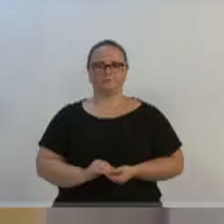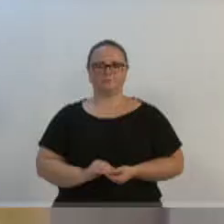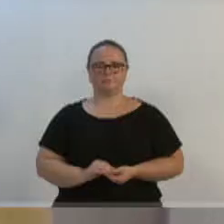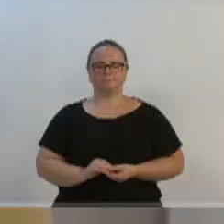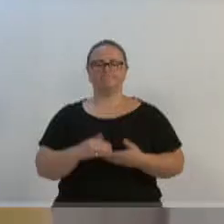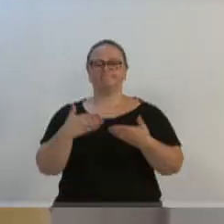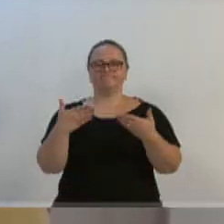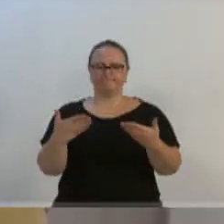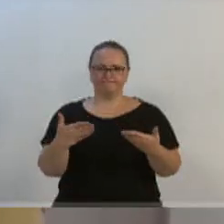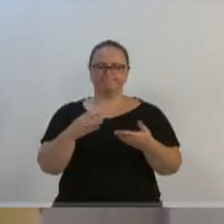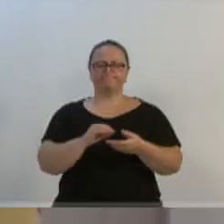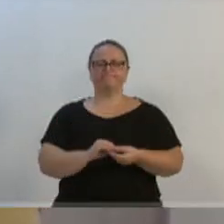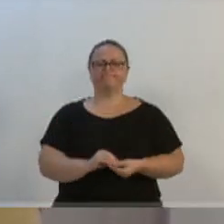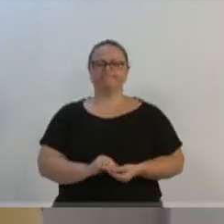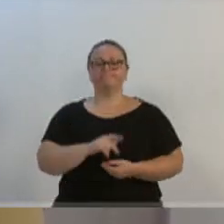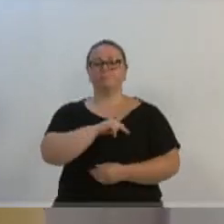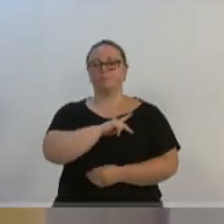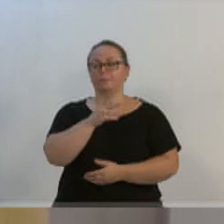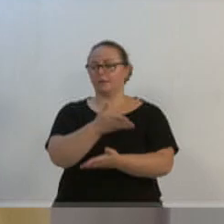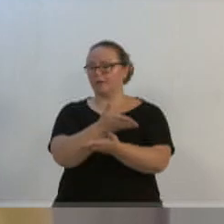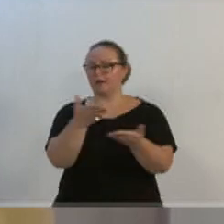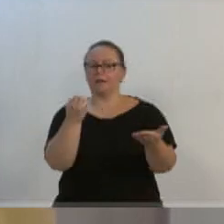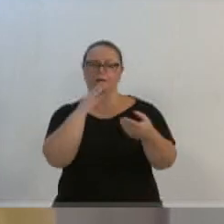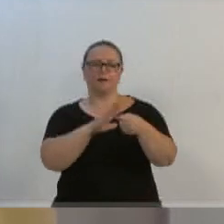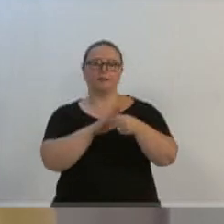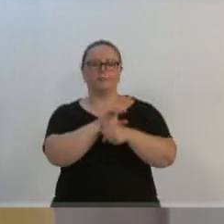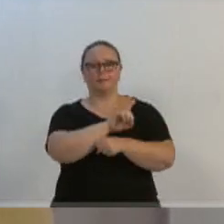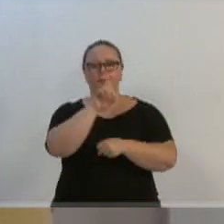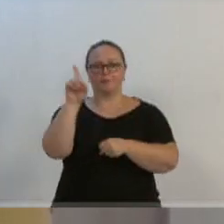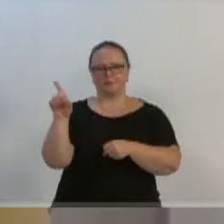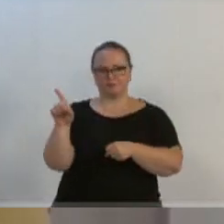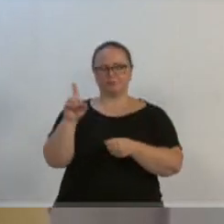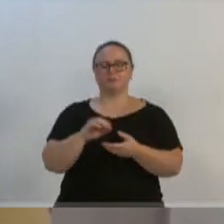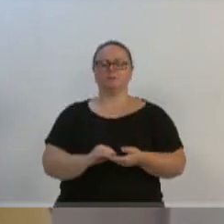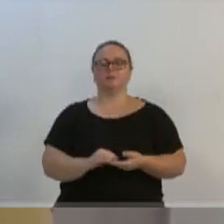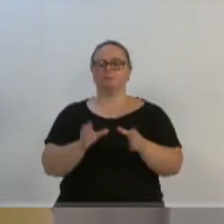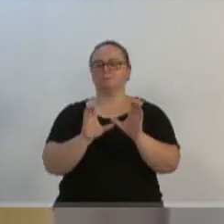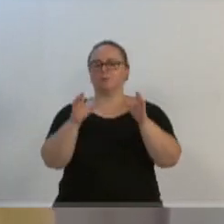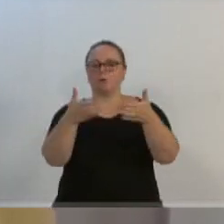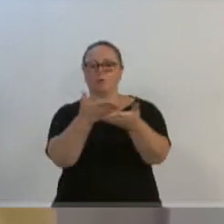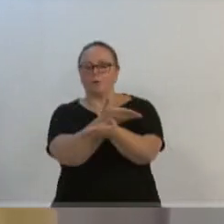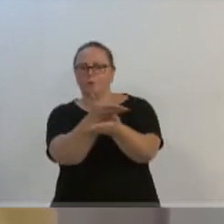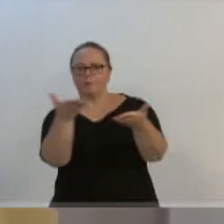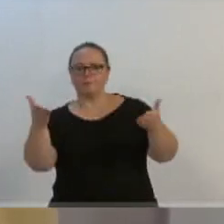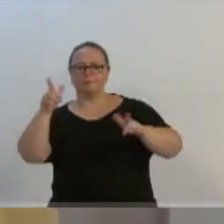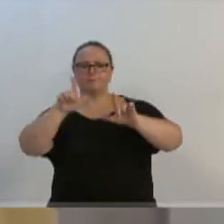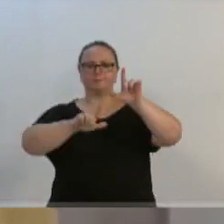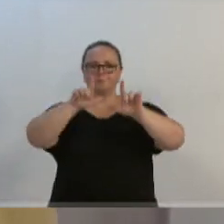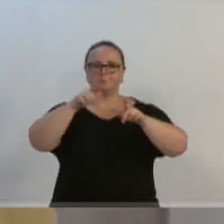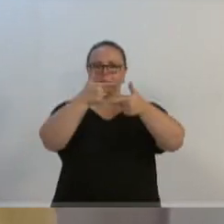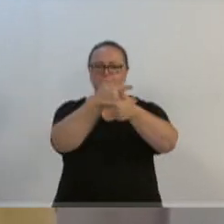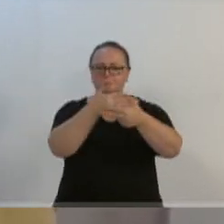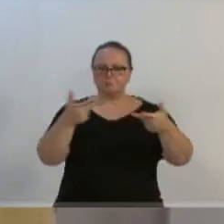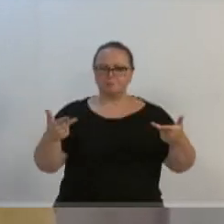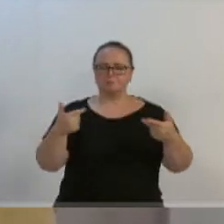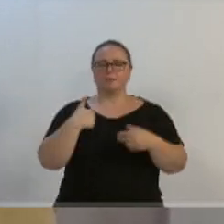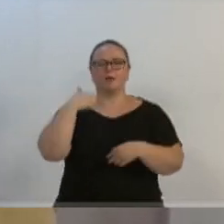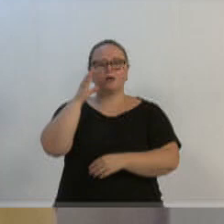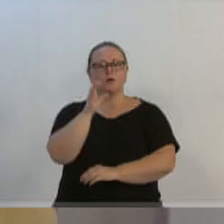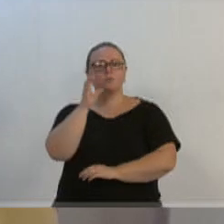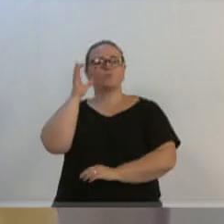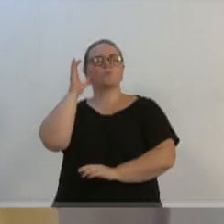Senhor presidente, bom dia, demais vereadores, comunidade que nos acompanha nos meios de comunicação. Eu me